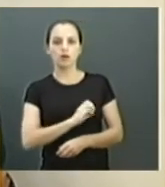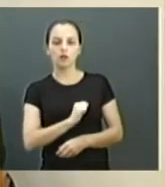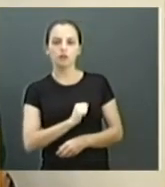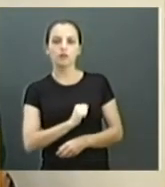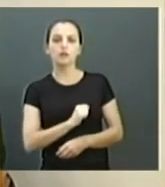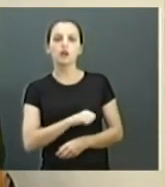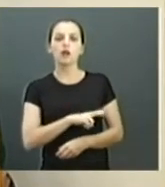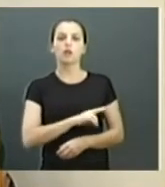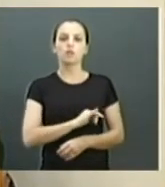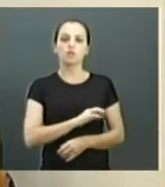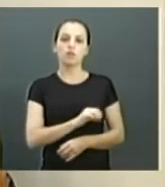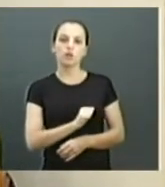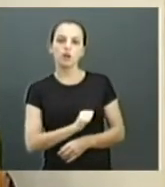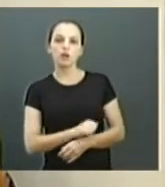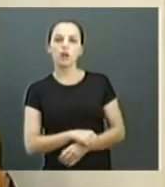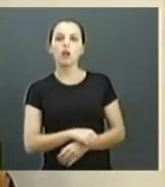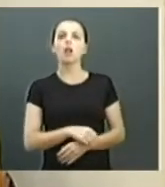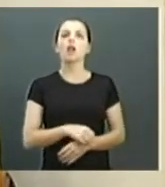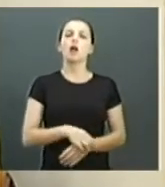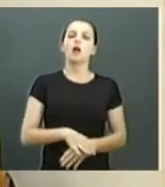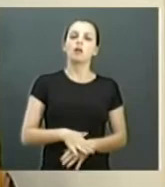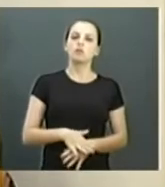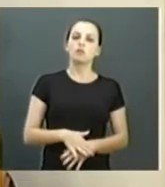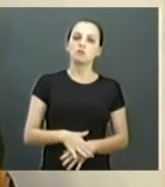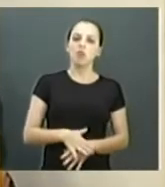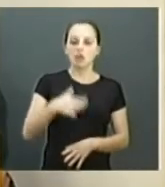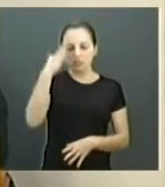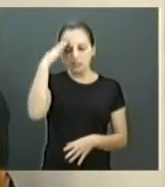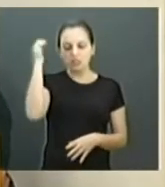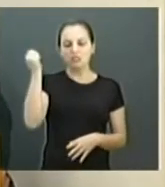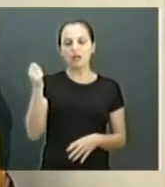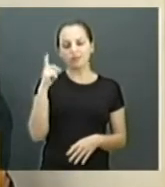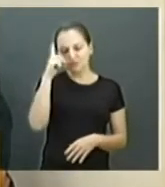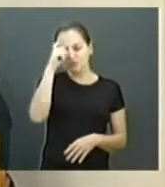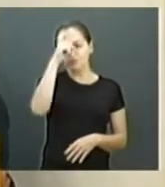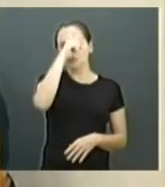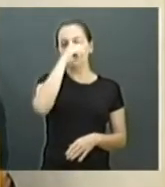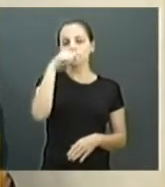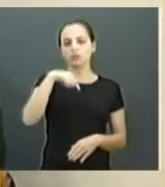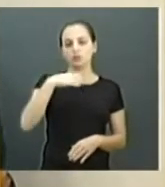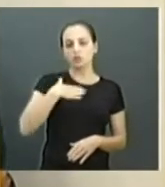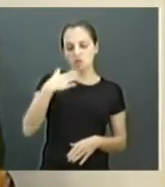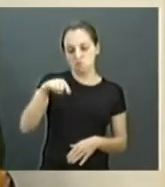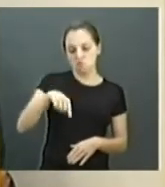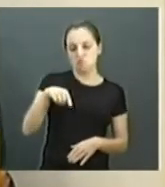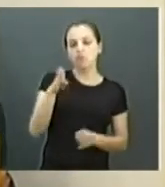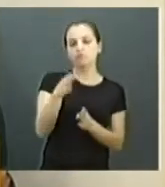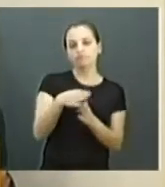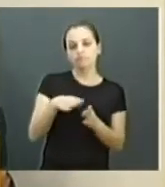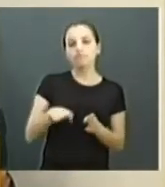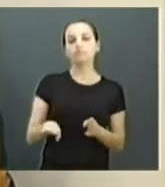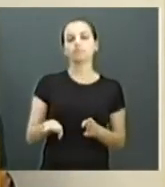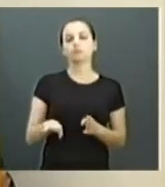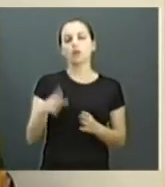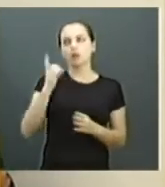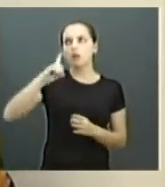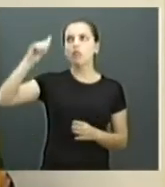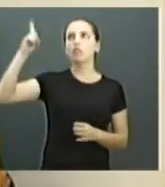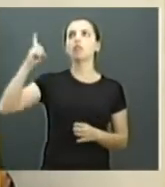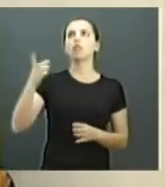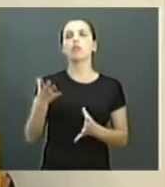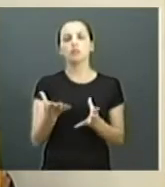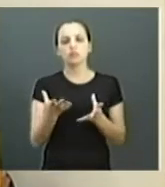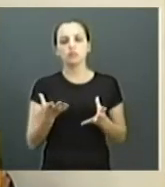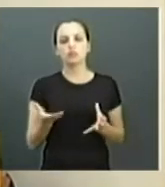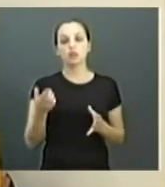João, Jardim Brasil, sabe como foi duro eu chegar à Câmara Municipal. Então, quanto Deus me der a oportunidade de eu estar aqui presenciando essa história,